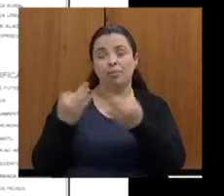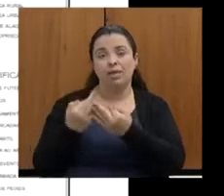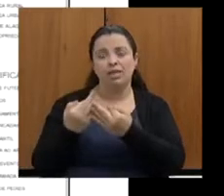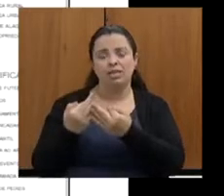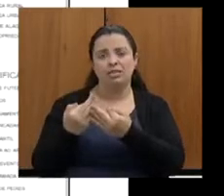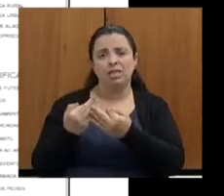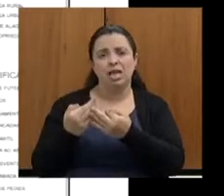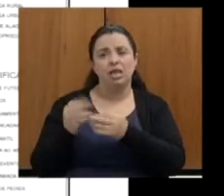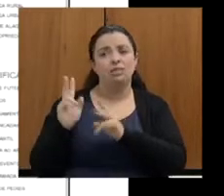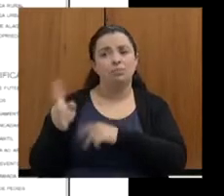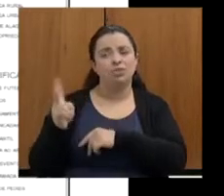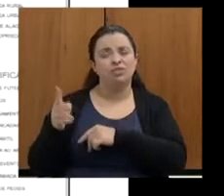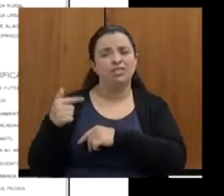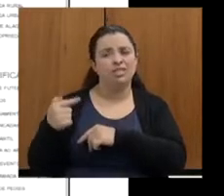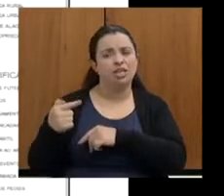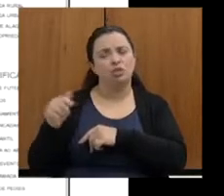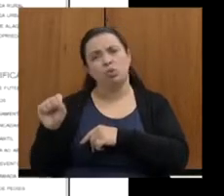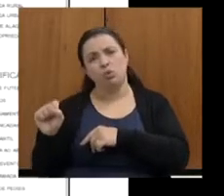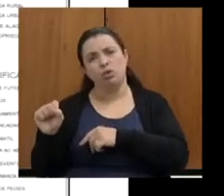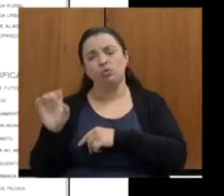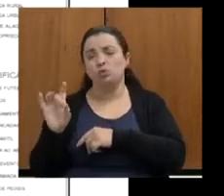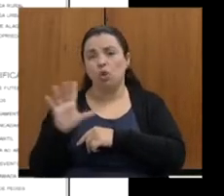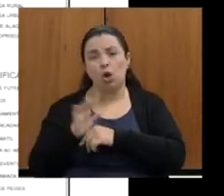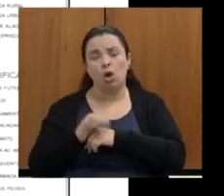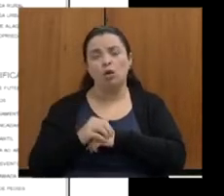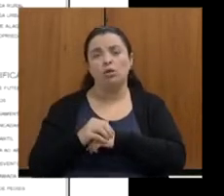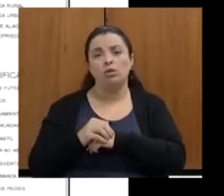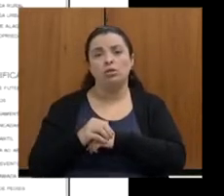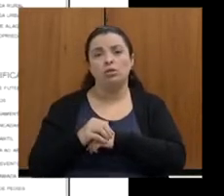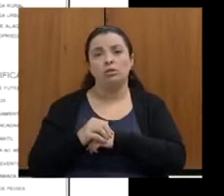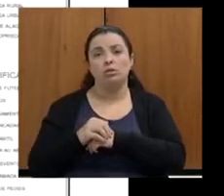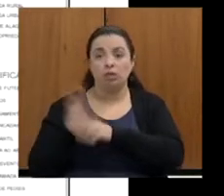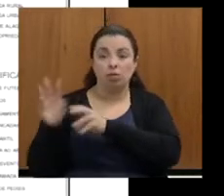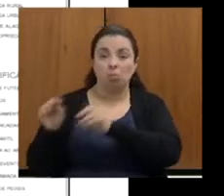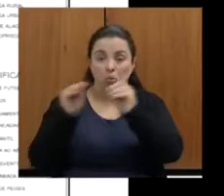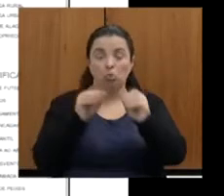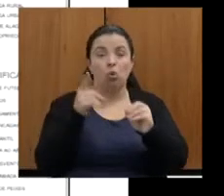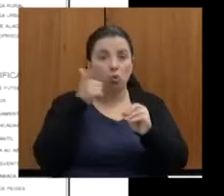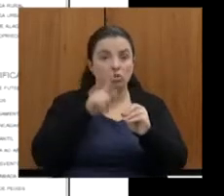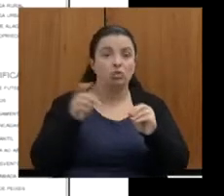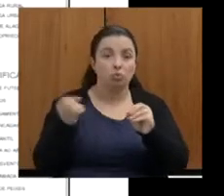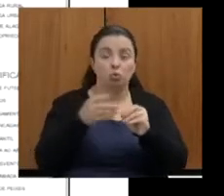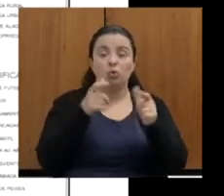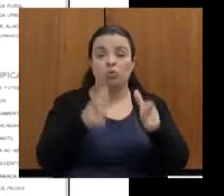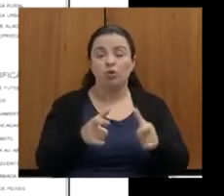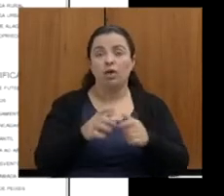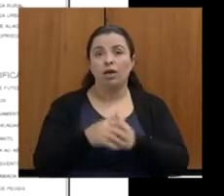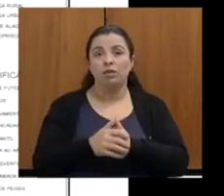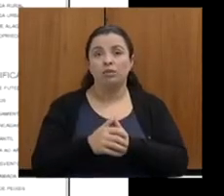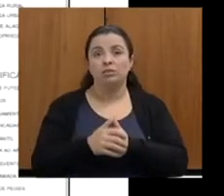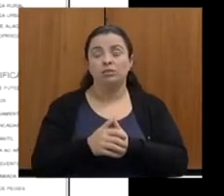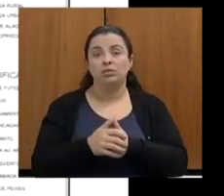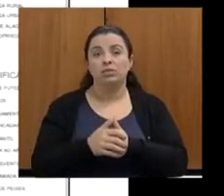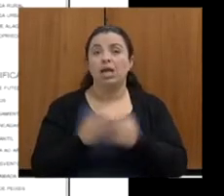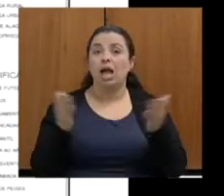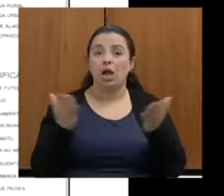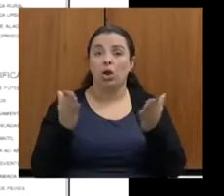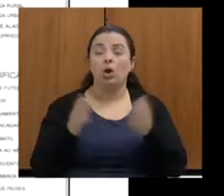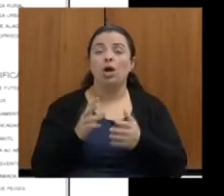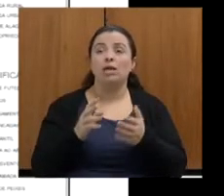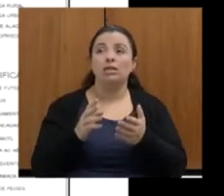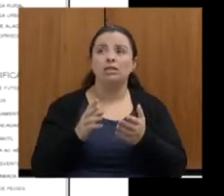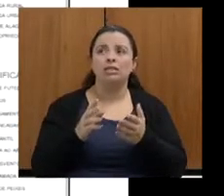78 né hoje tem oito morrer assentamento é e agora 5 e agora nesse momento